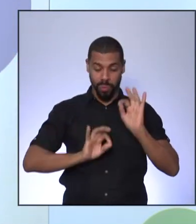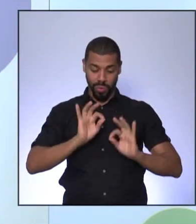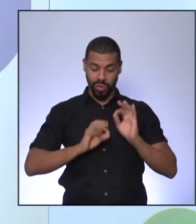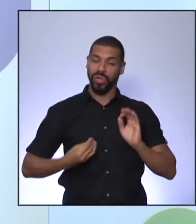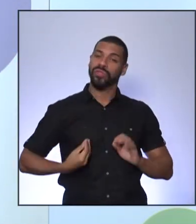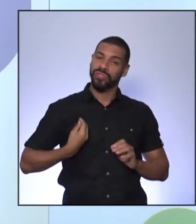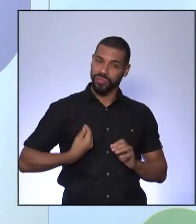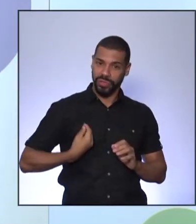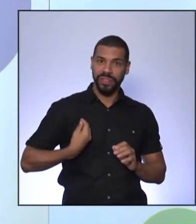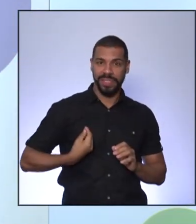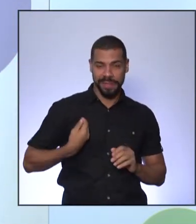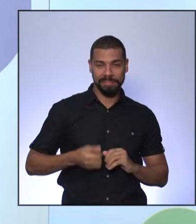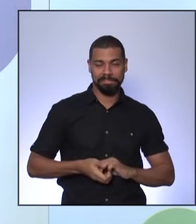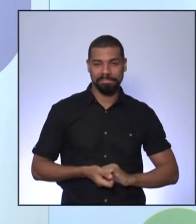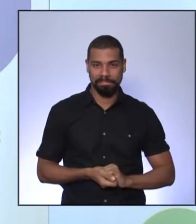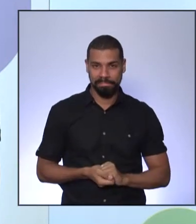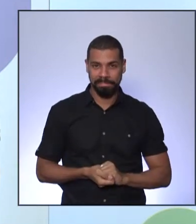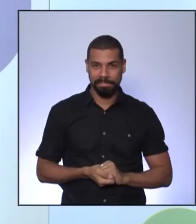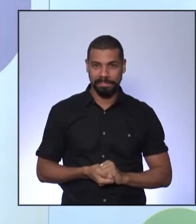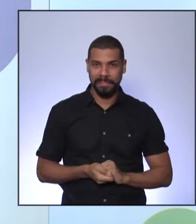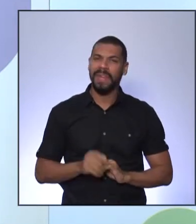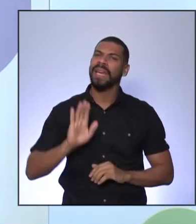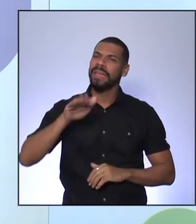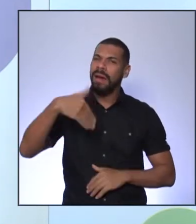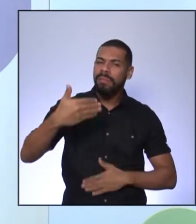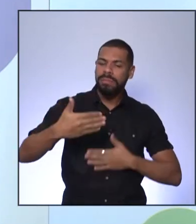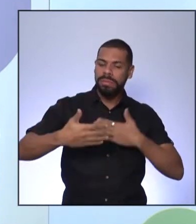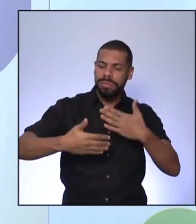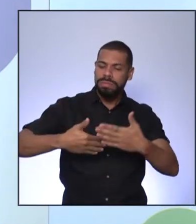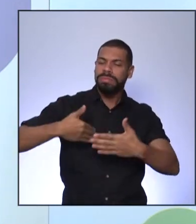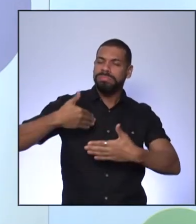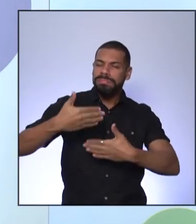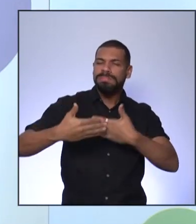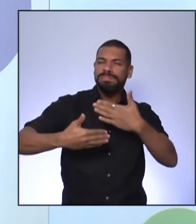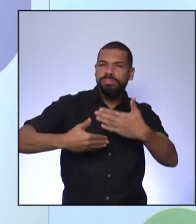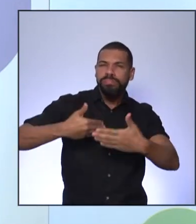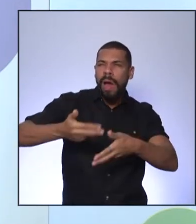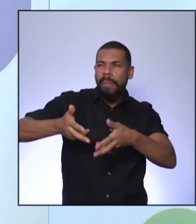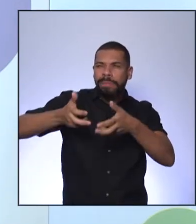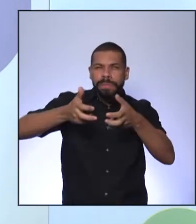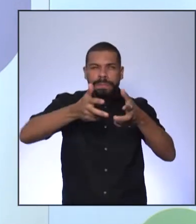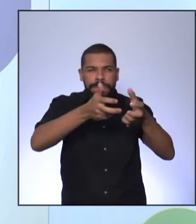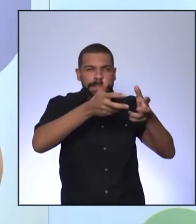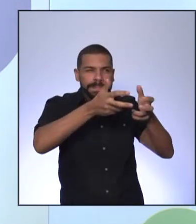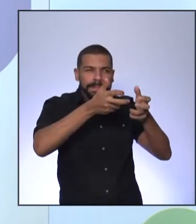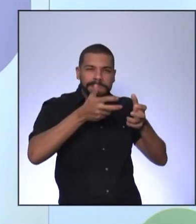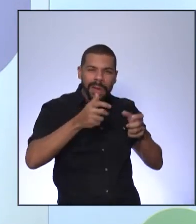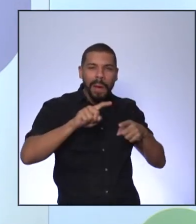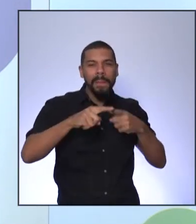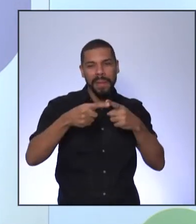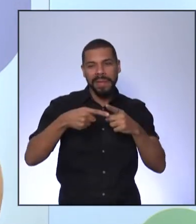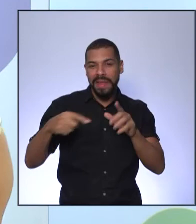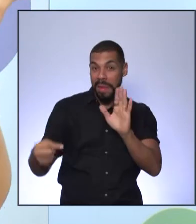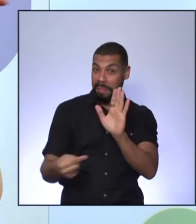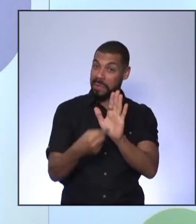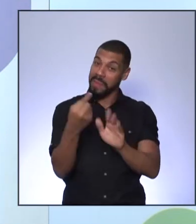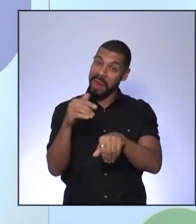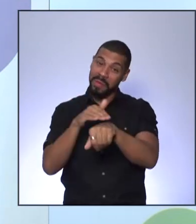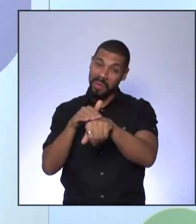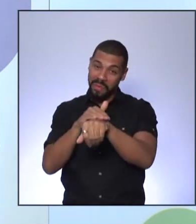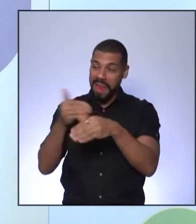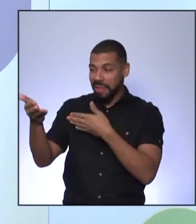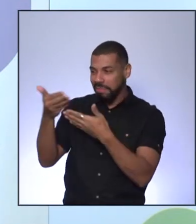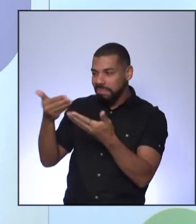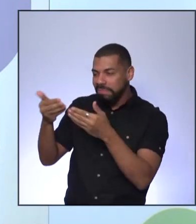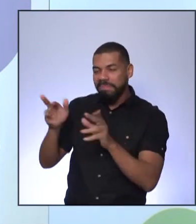chama de fragilidades. Isso a gente vai construindo aos poucos, vai olhando, mas essa é a primeira conversa. Eu espero que vocês